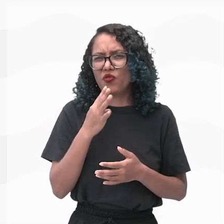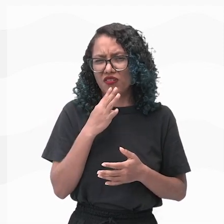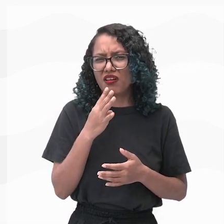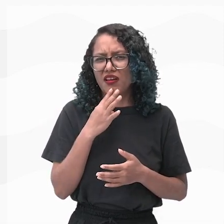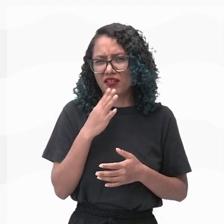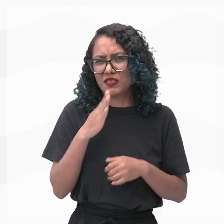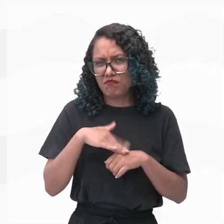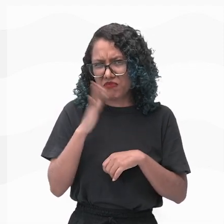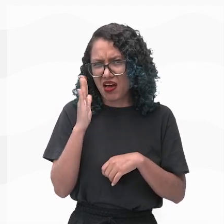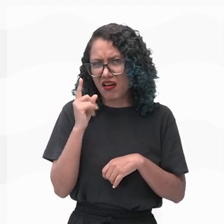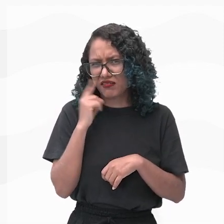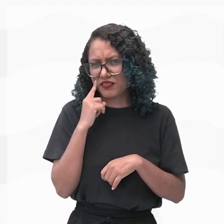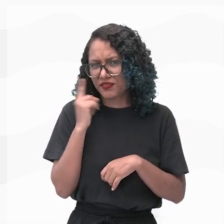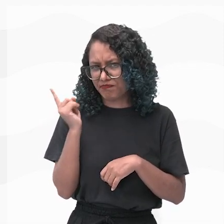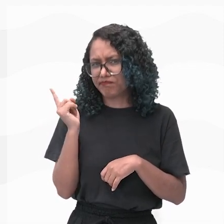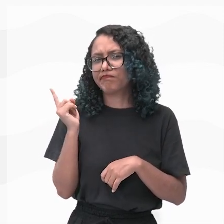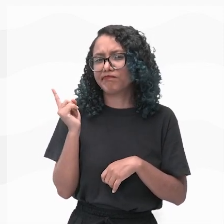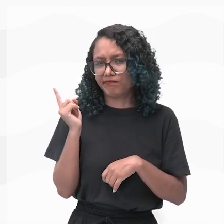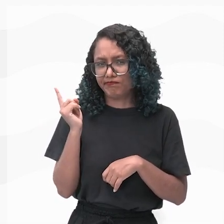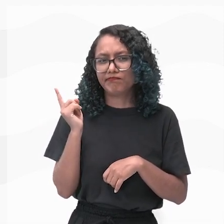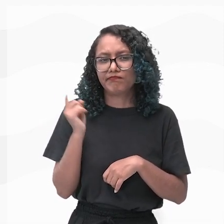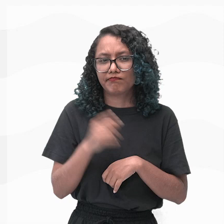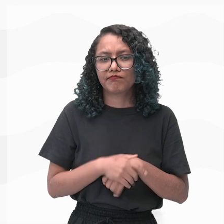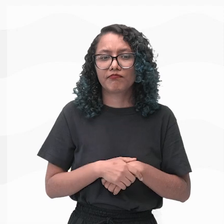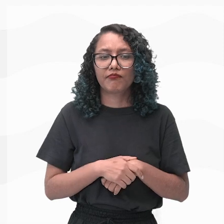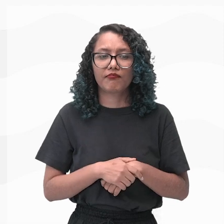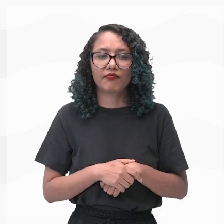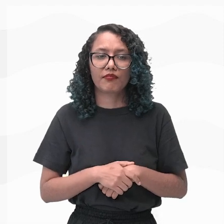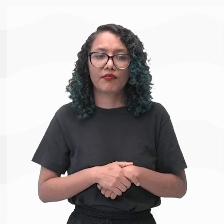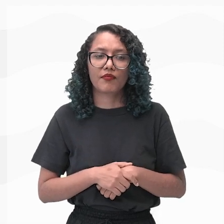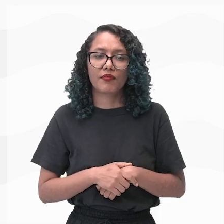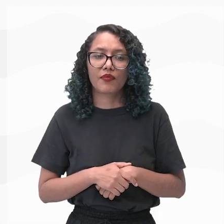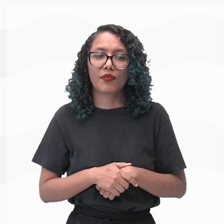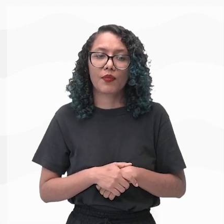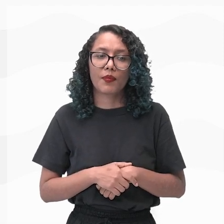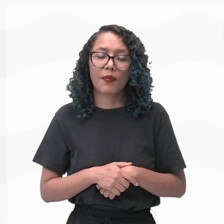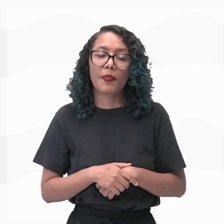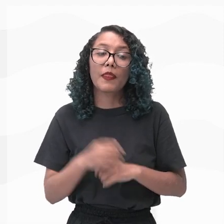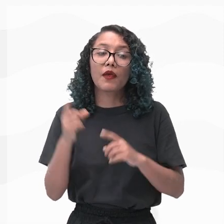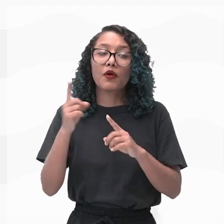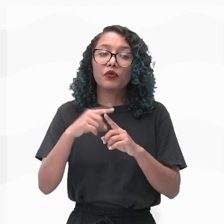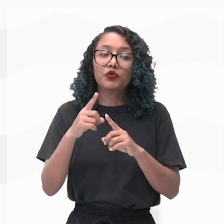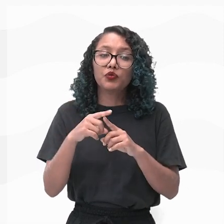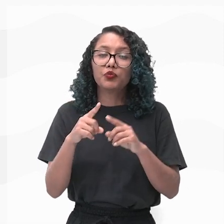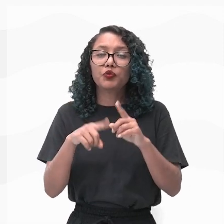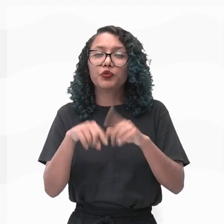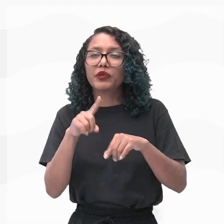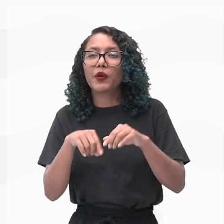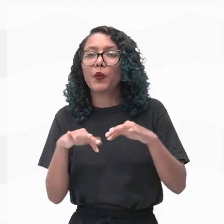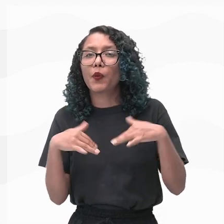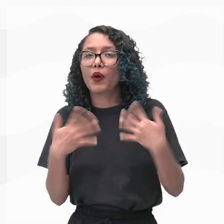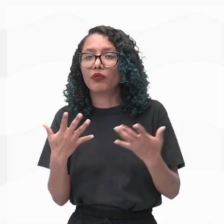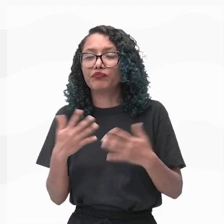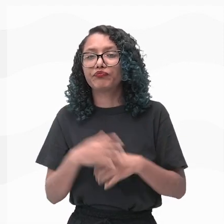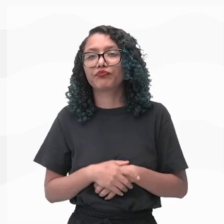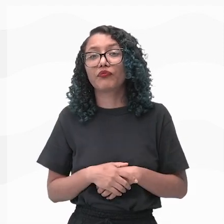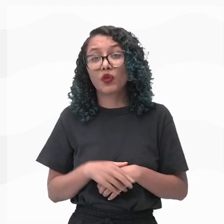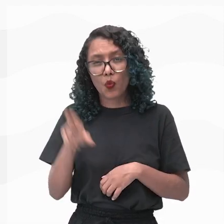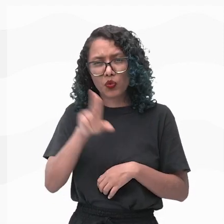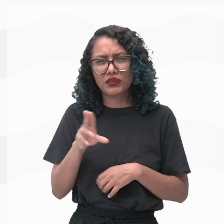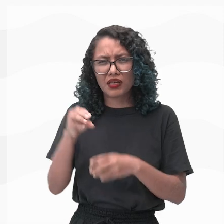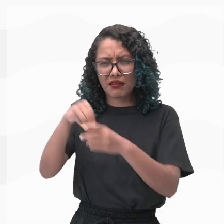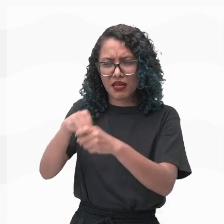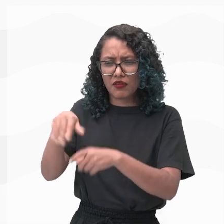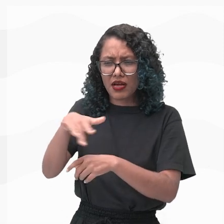do nosso dia a dia, que são justamente quais? Os resíduos de serviço de saúde não relacionados